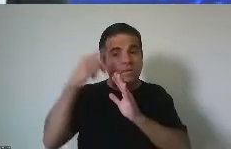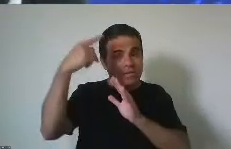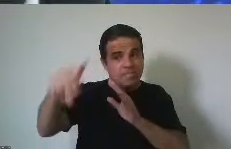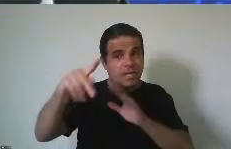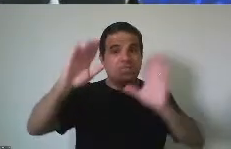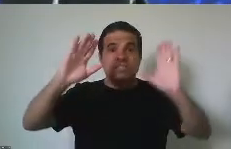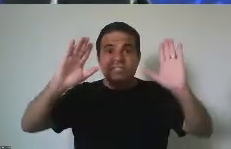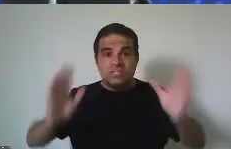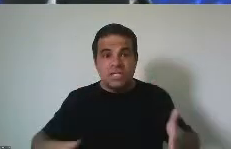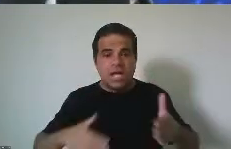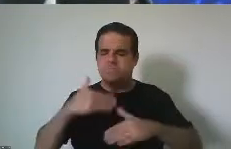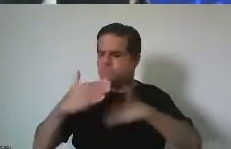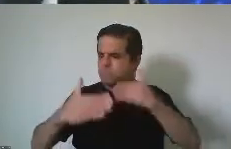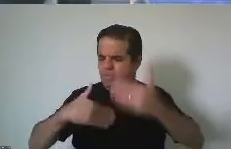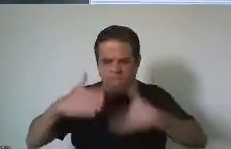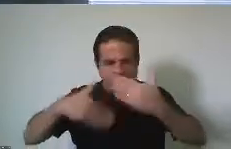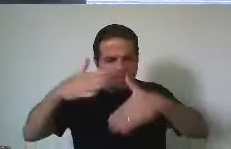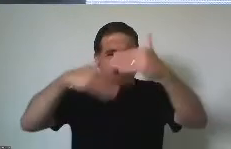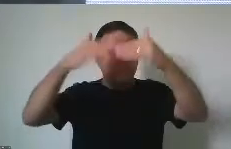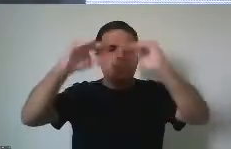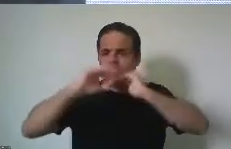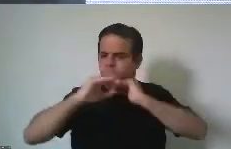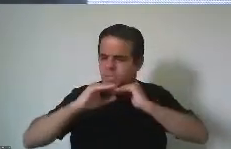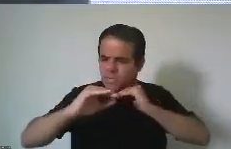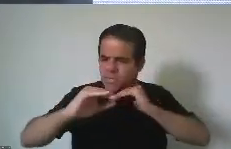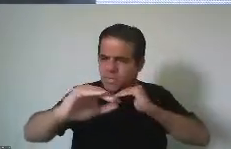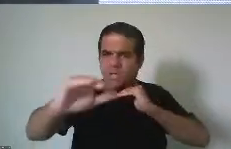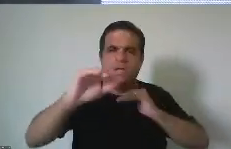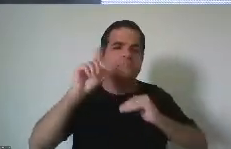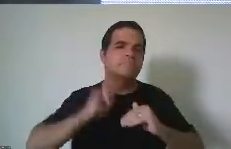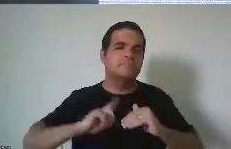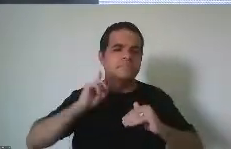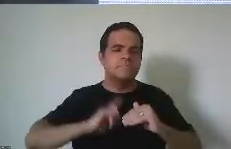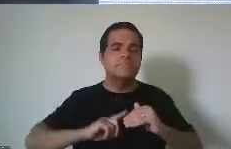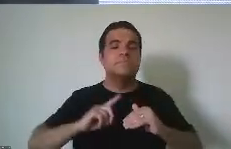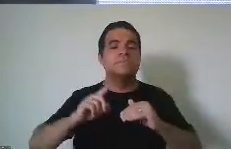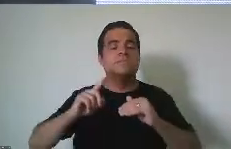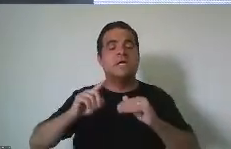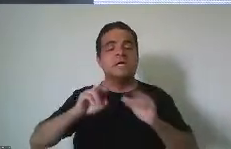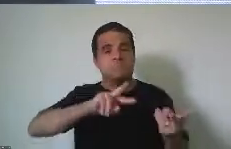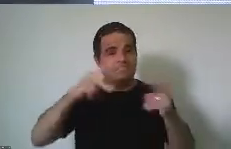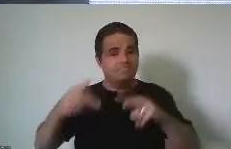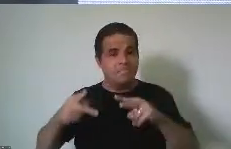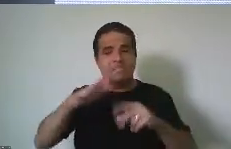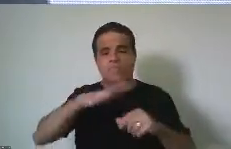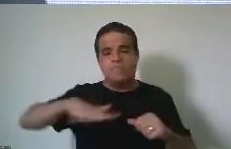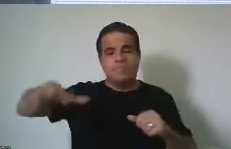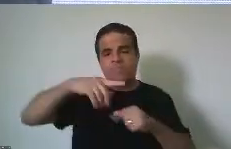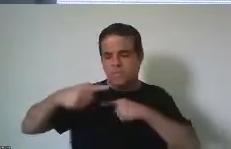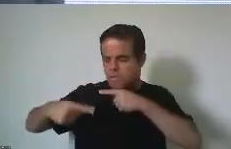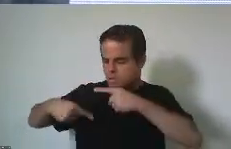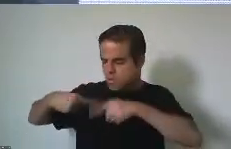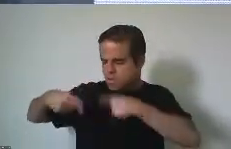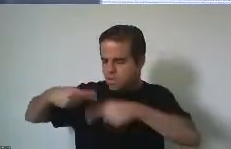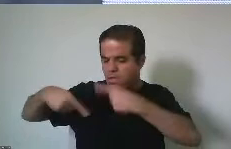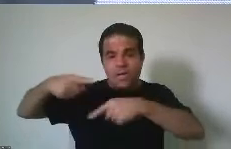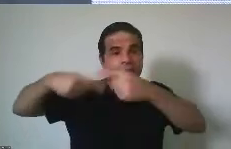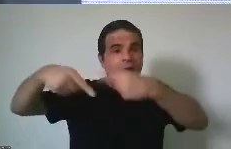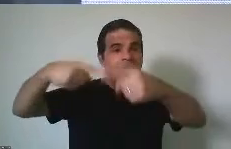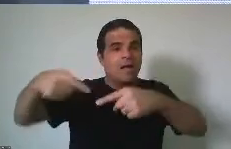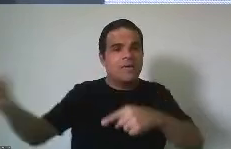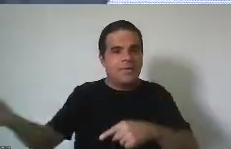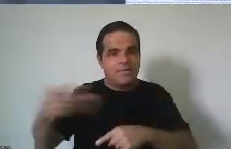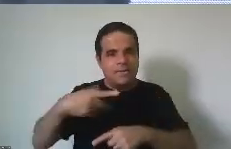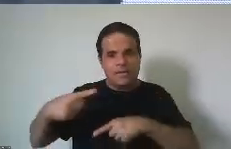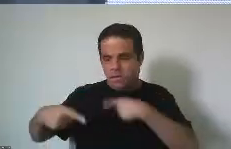agradecimento de linhas no estado de Minas para escorregar grande parte da direção no convencional